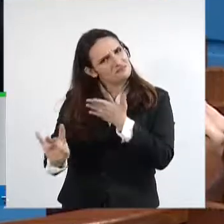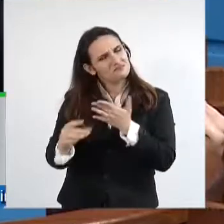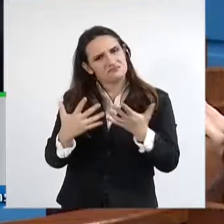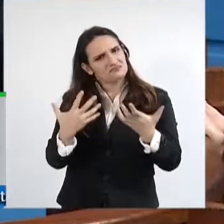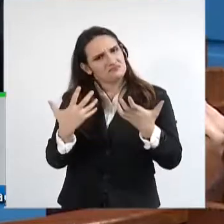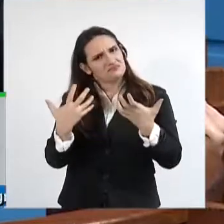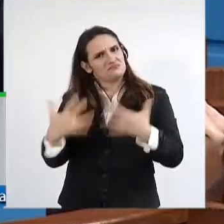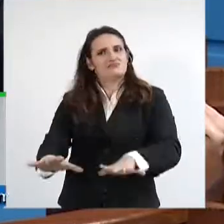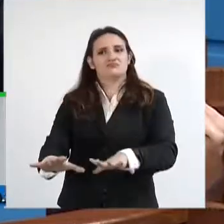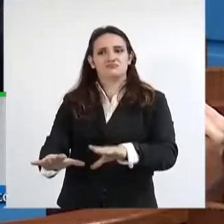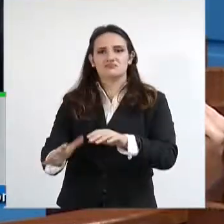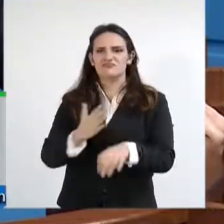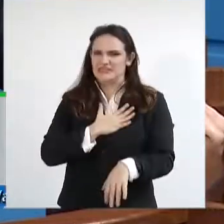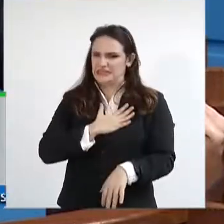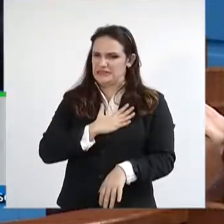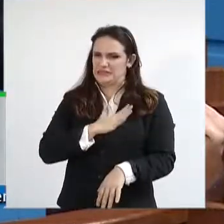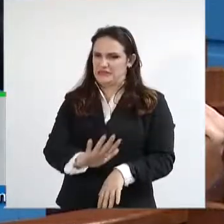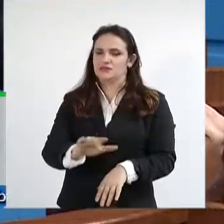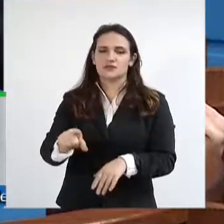Ele não gosta da educação.